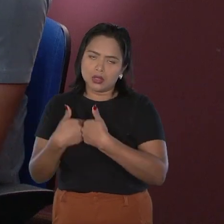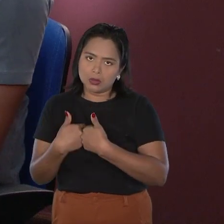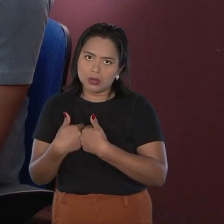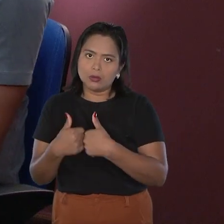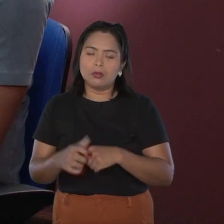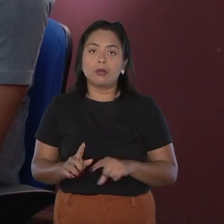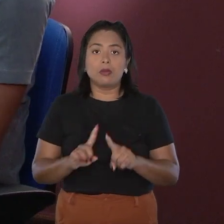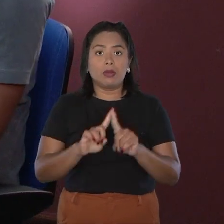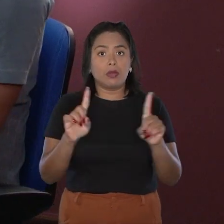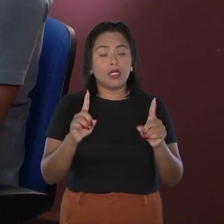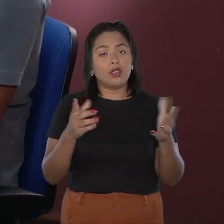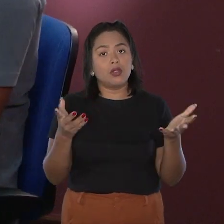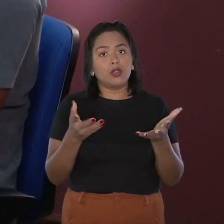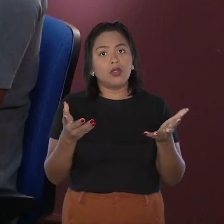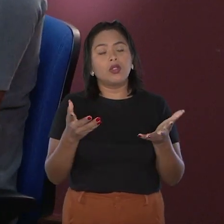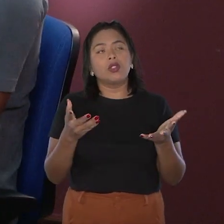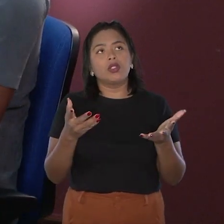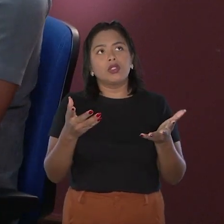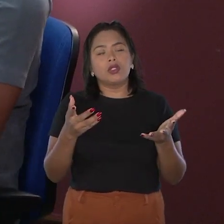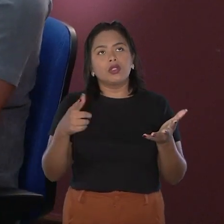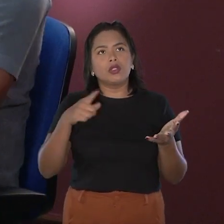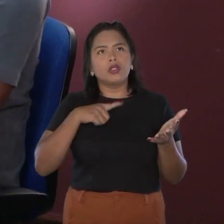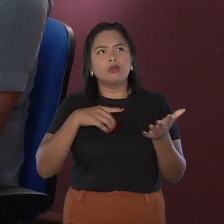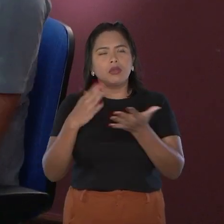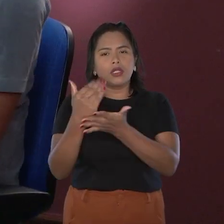dado que temos é uma a cada 44